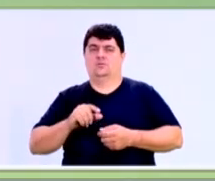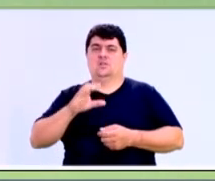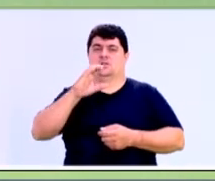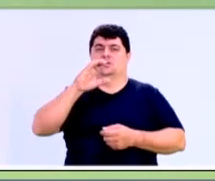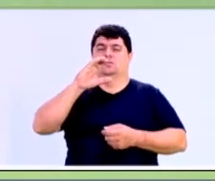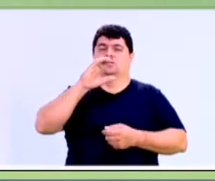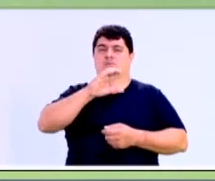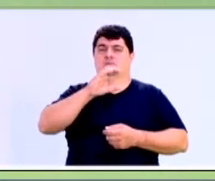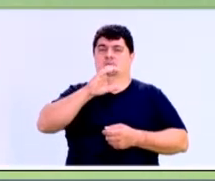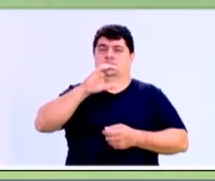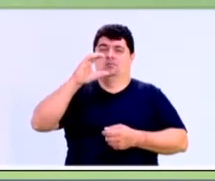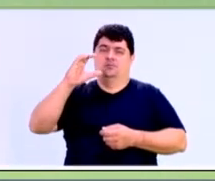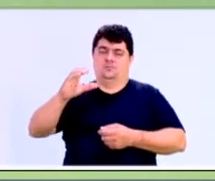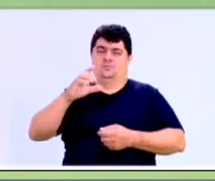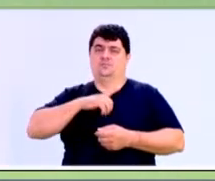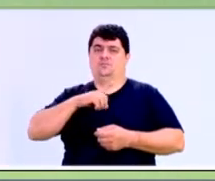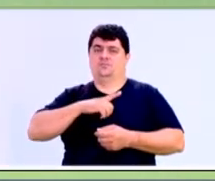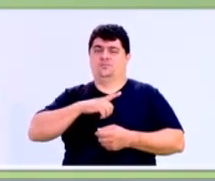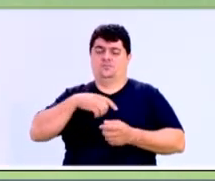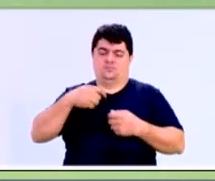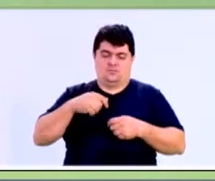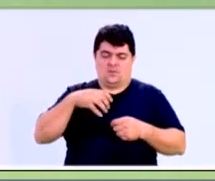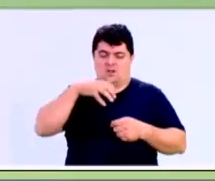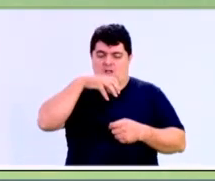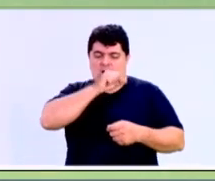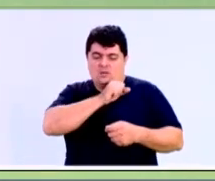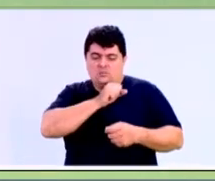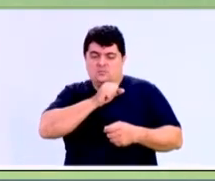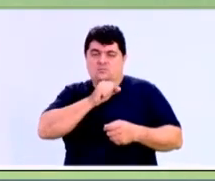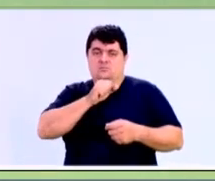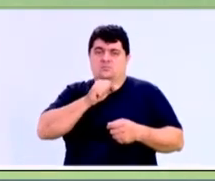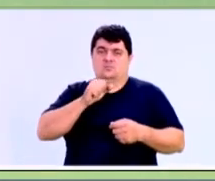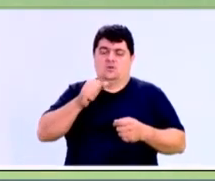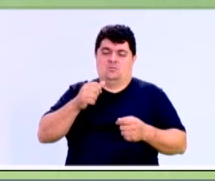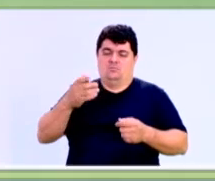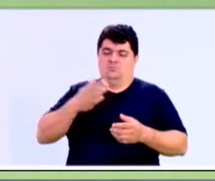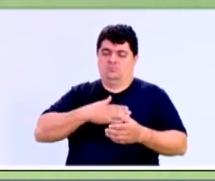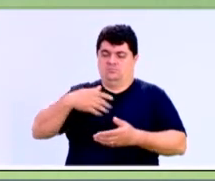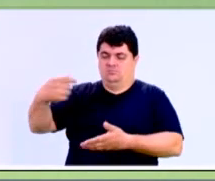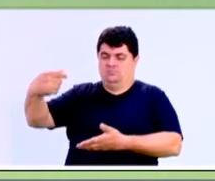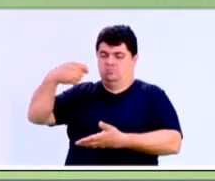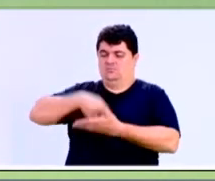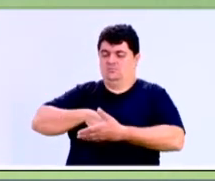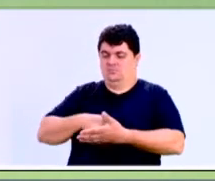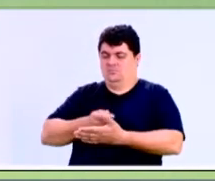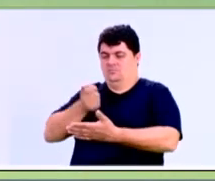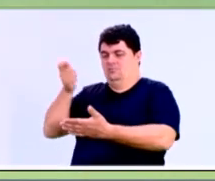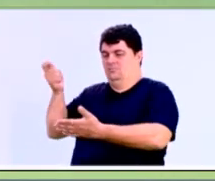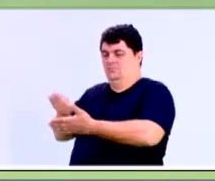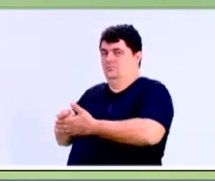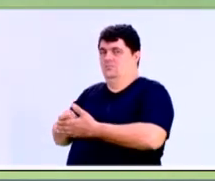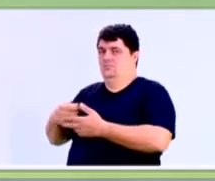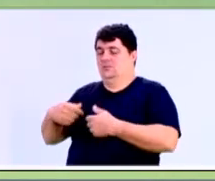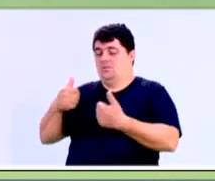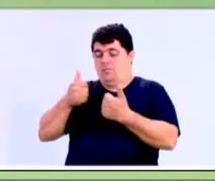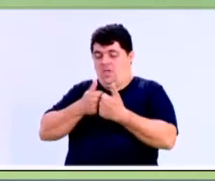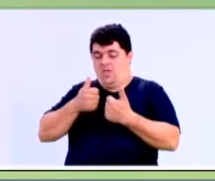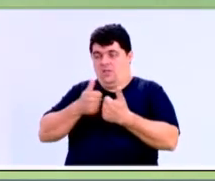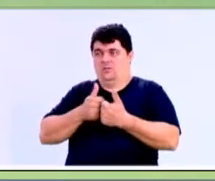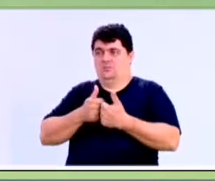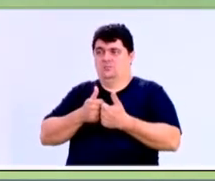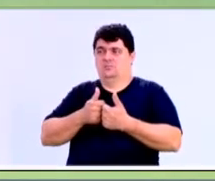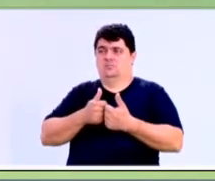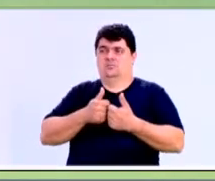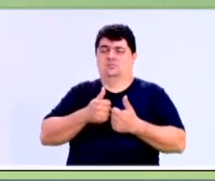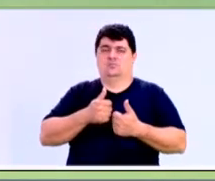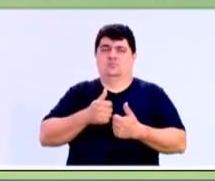caixa. Também, olha, é o tempo que entre meu recebimento e o meu pagamento, lembra? Essa